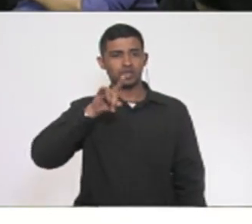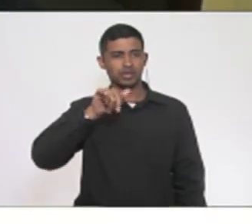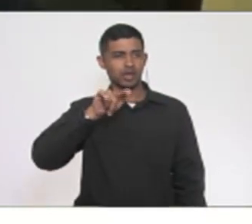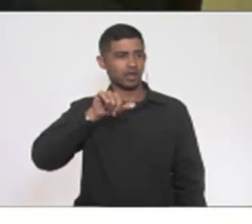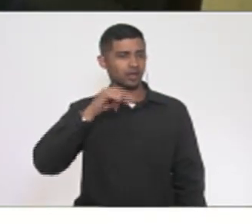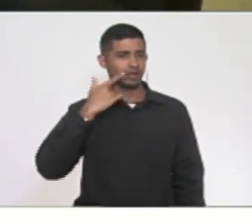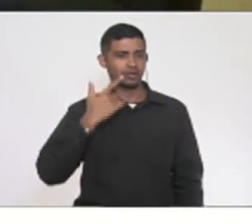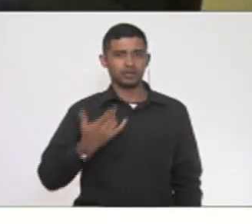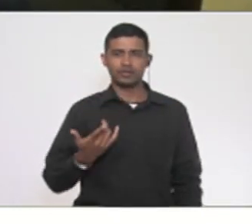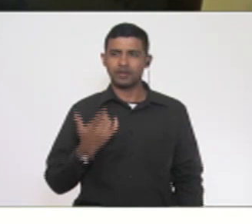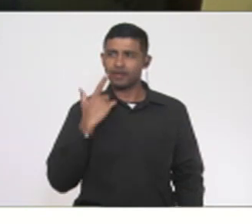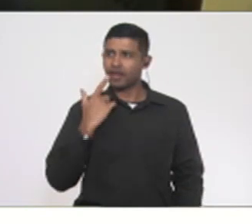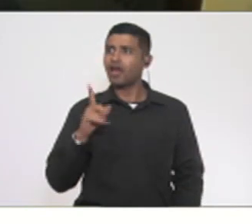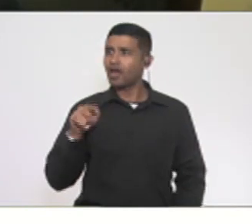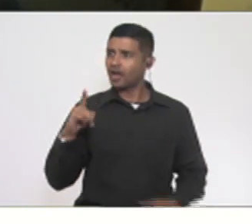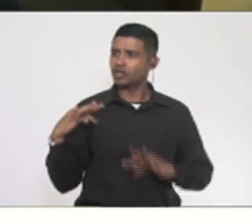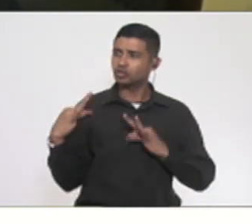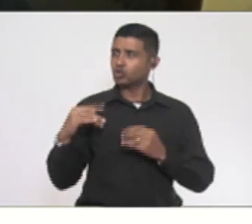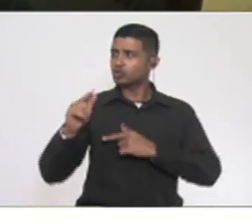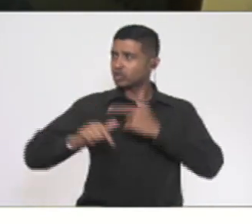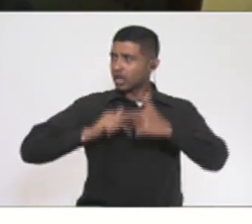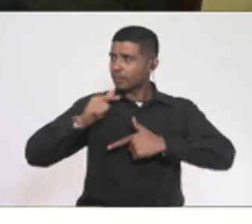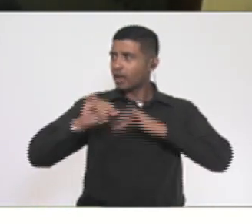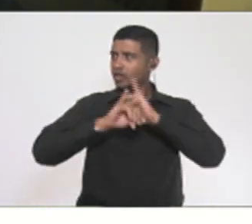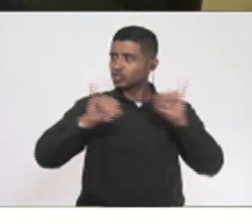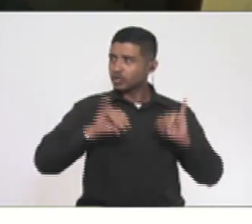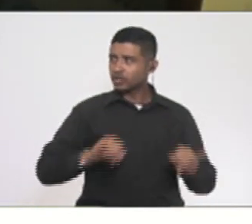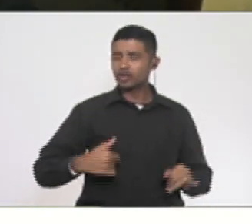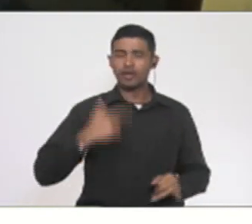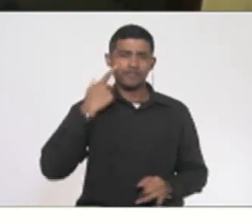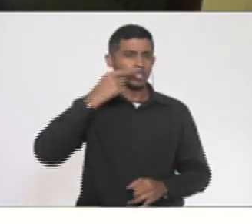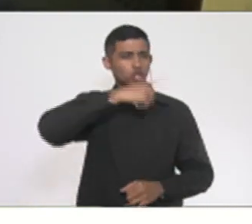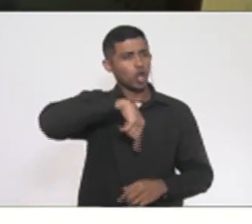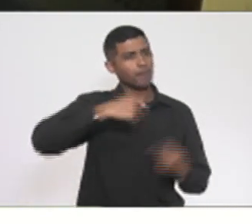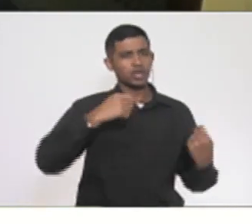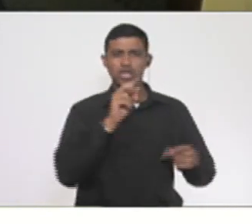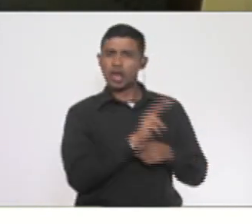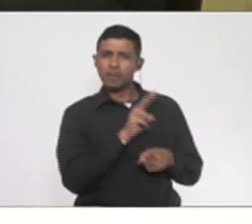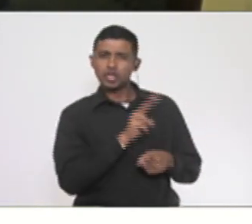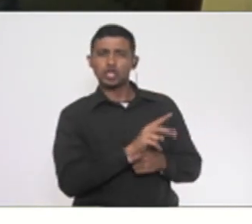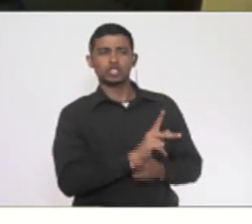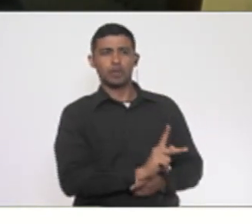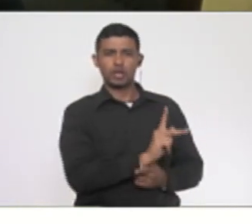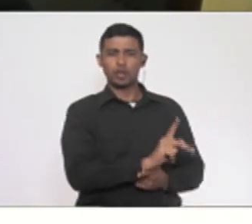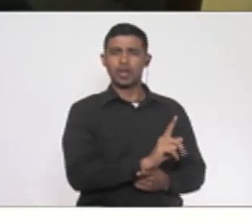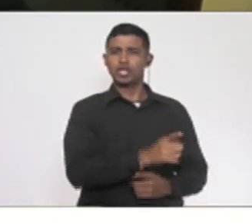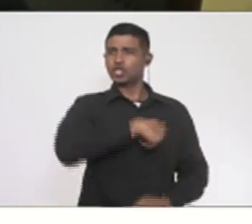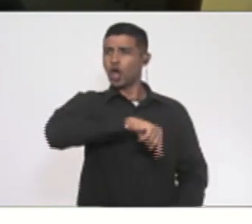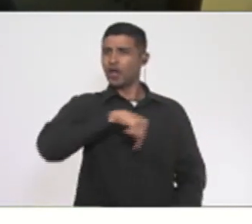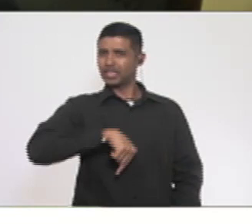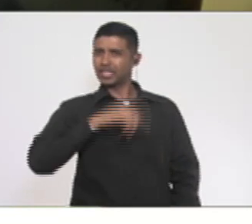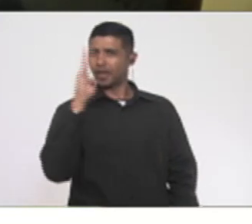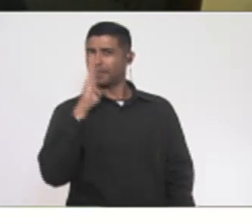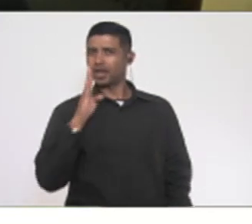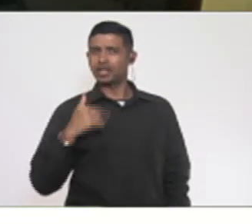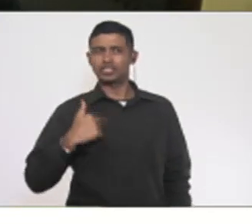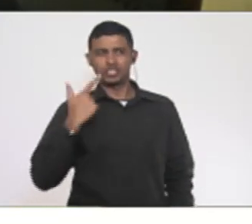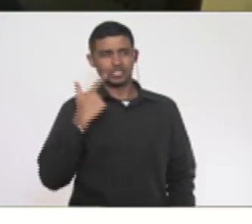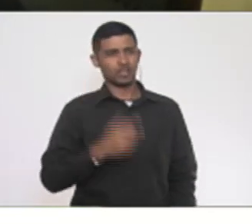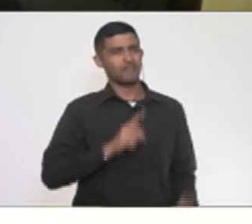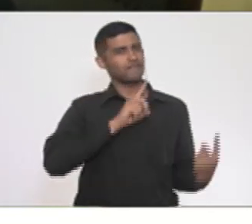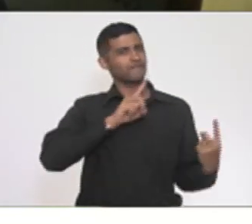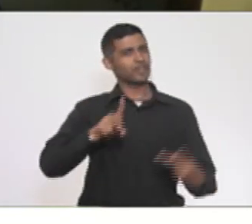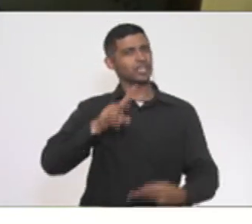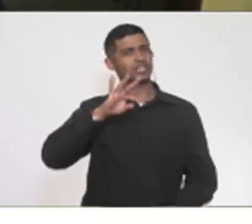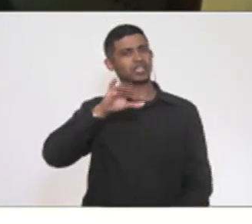há todo um trabalho de divulgação de que nós temos que proteger, que a Petrobras é nossa, que está se vendendo